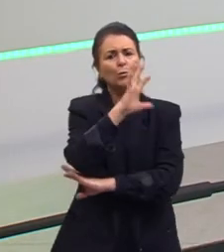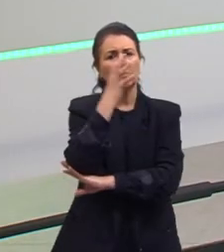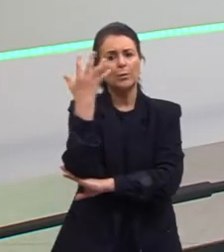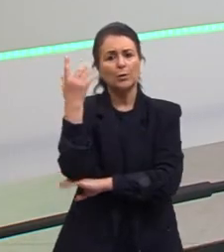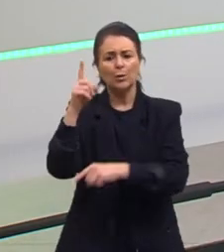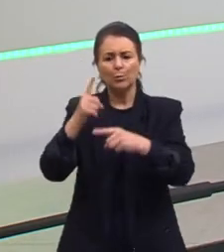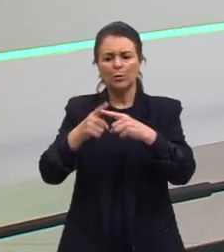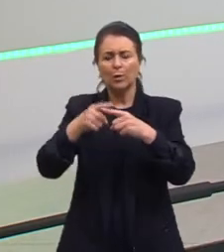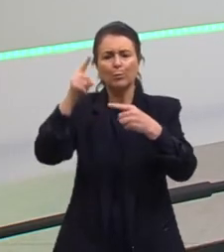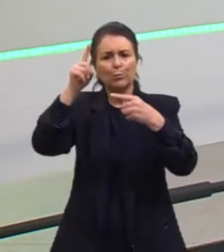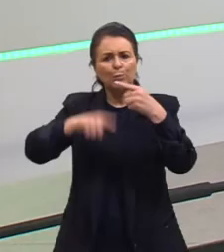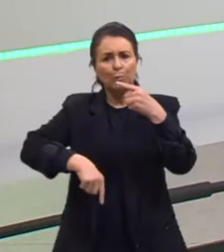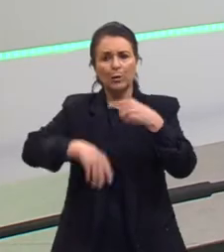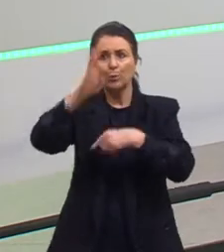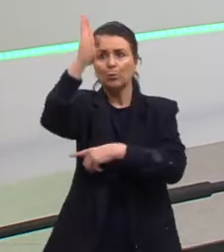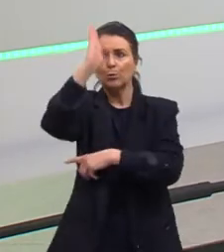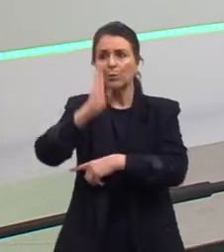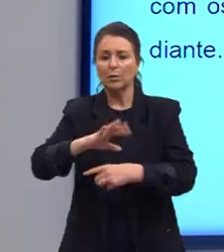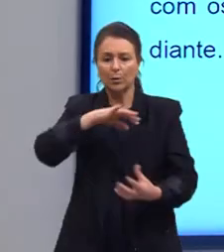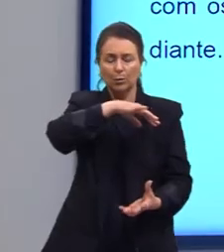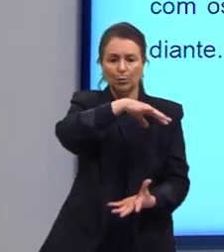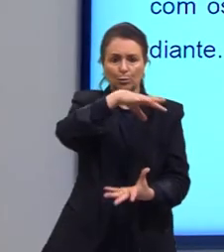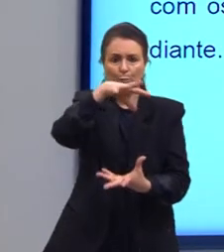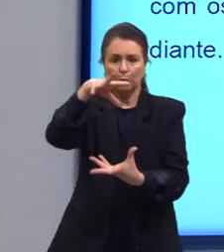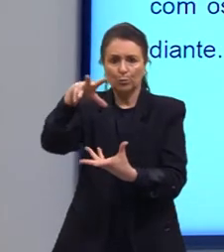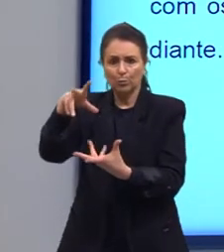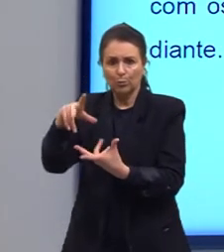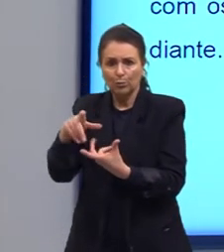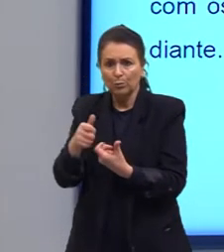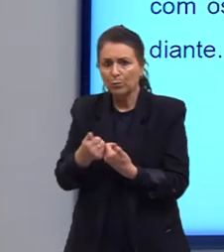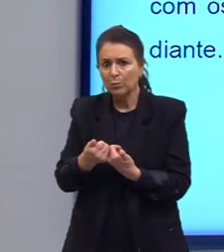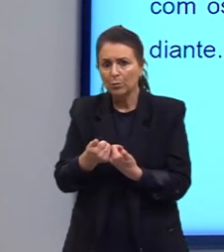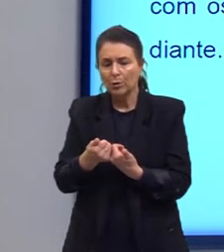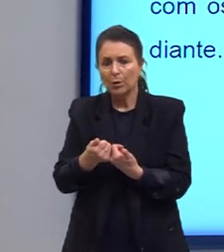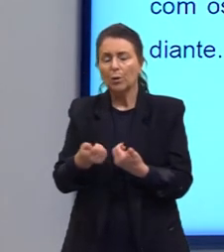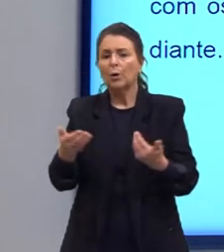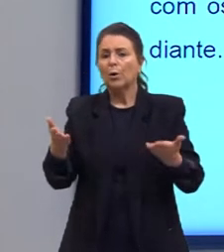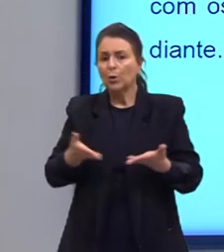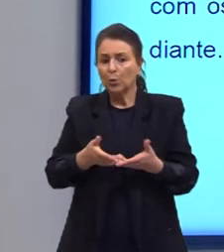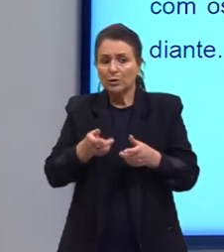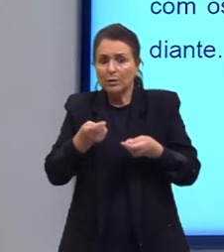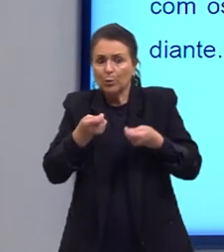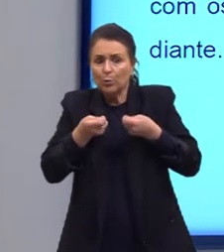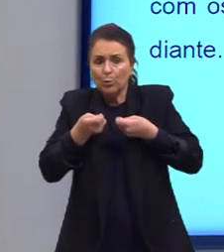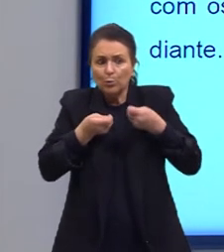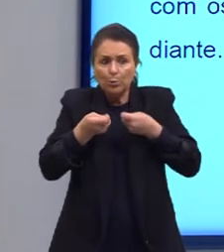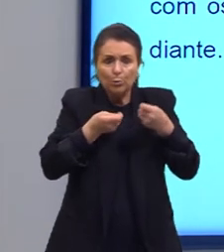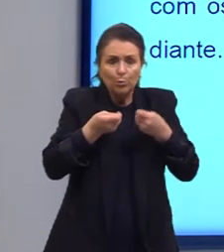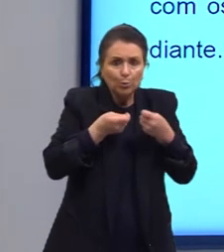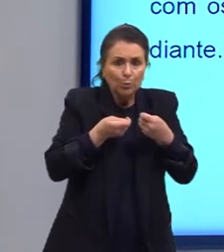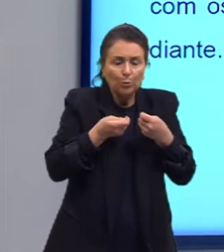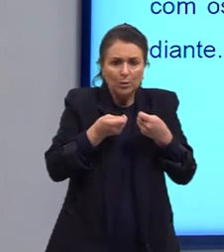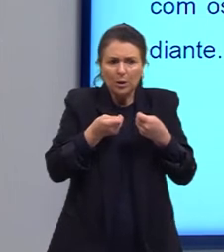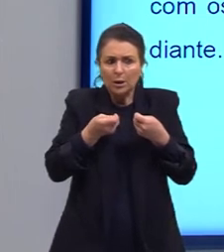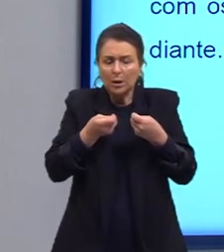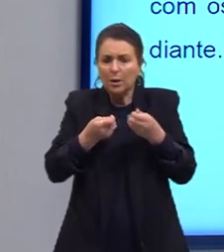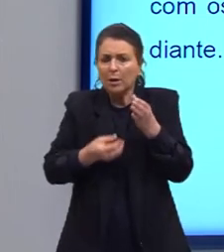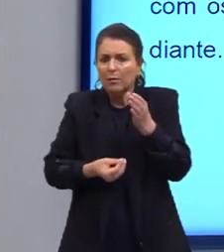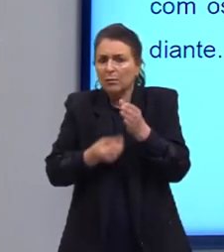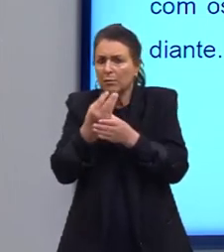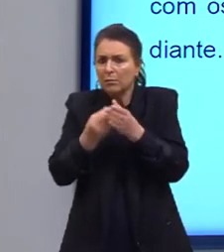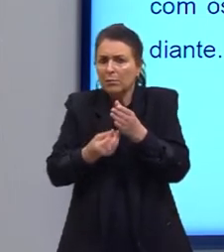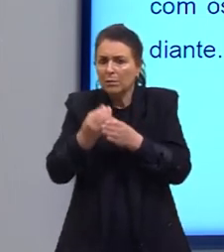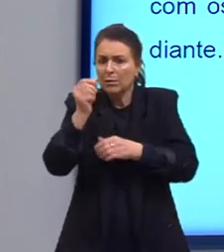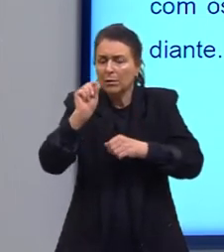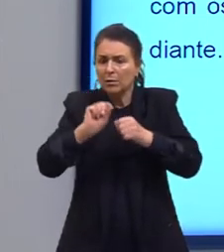que ele foi proibido tanto no Brasil quanto em no mundo ai hoje é controladas emissões existe uma organização